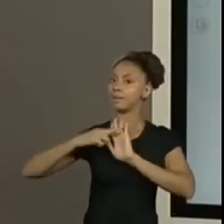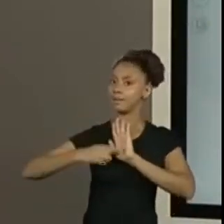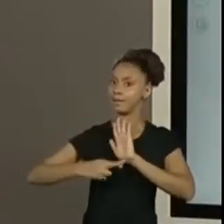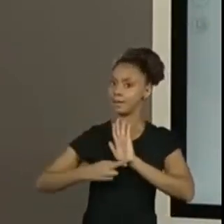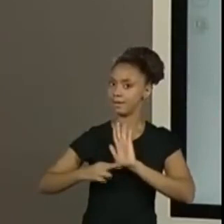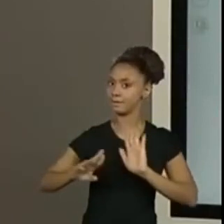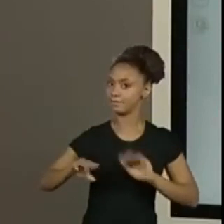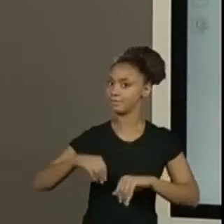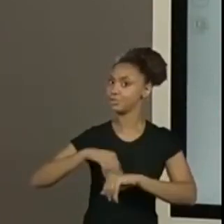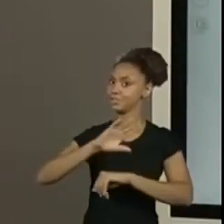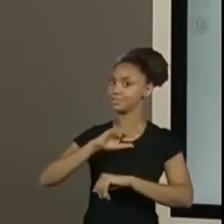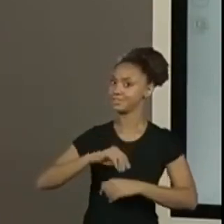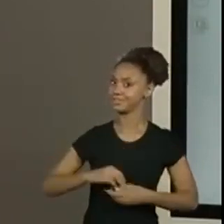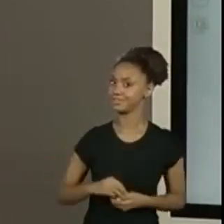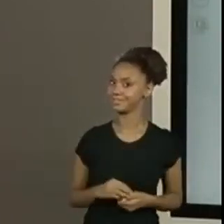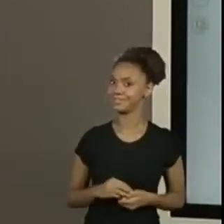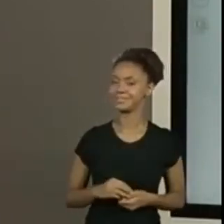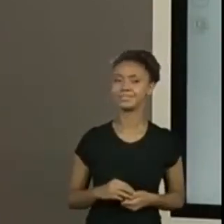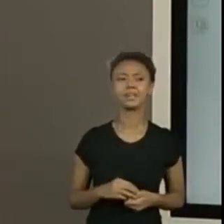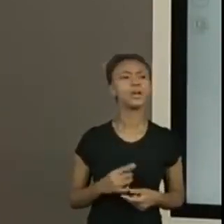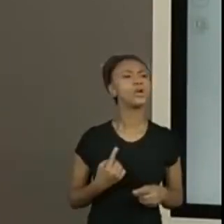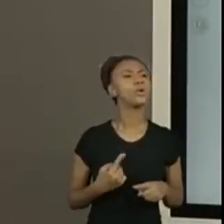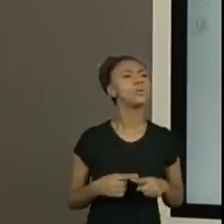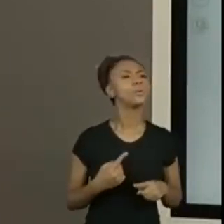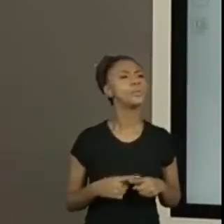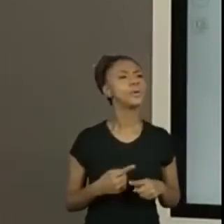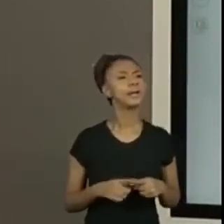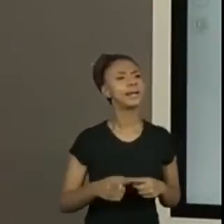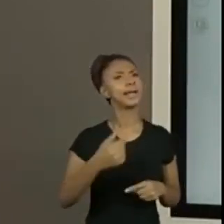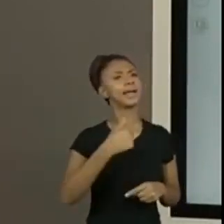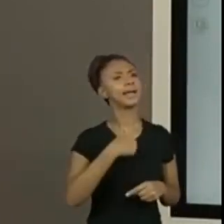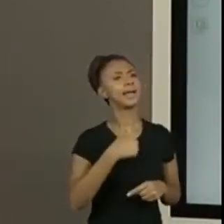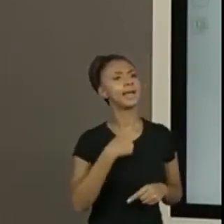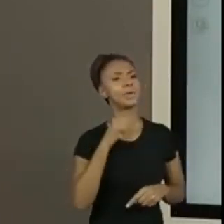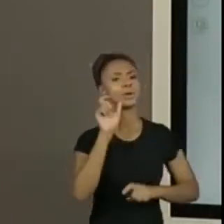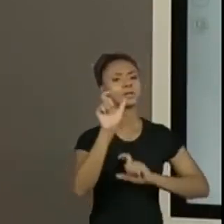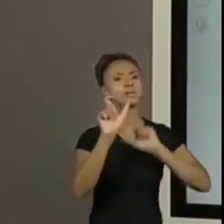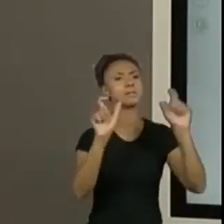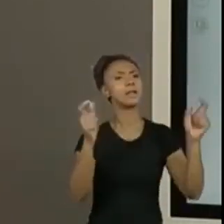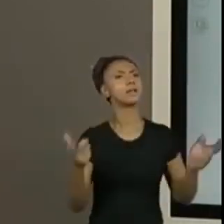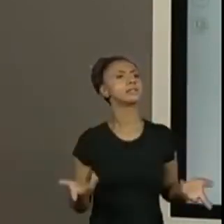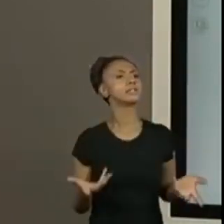deu a dica. Será, professora? Por que será que eu coloquei,